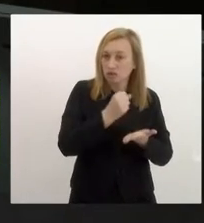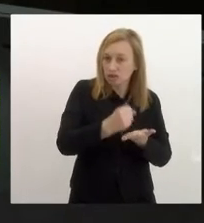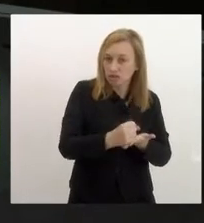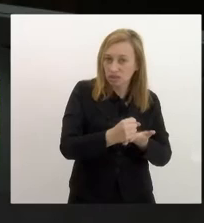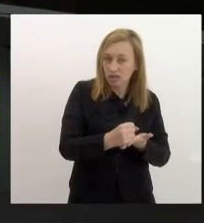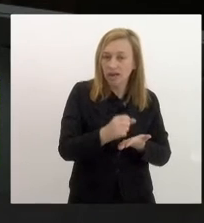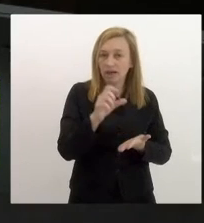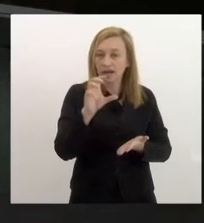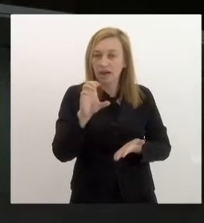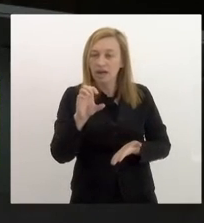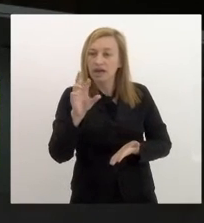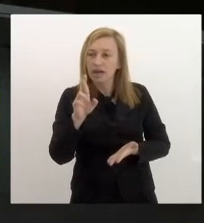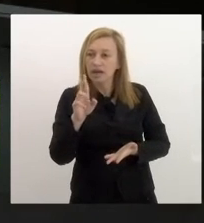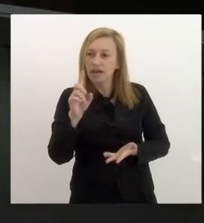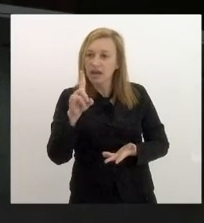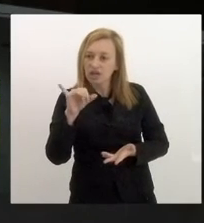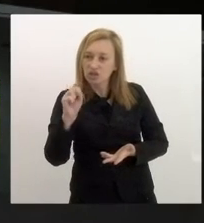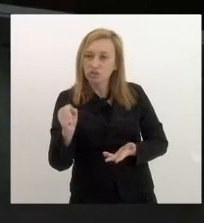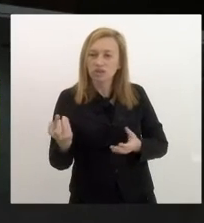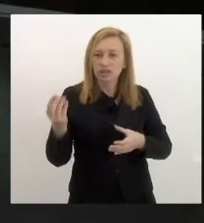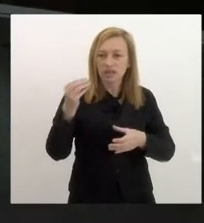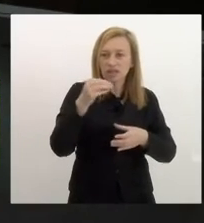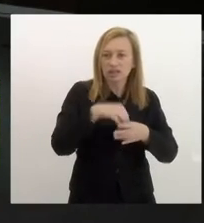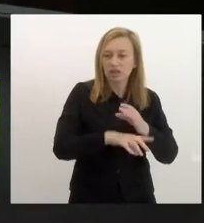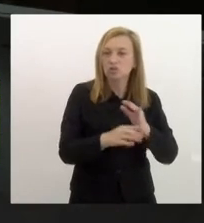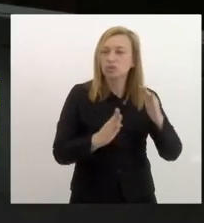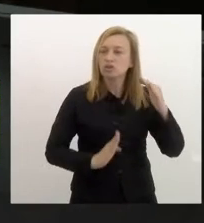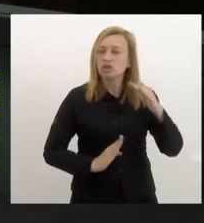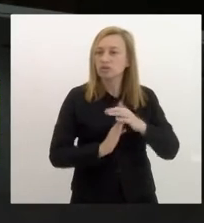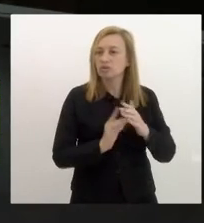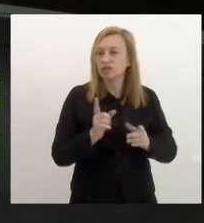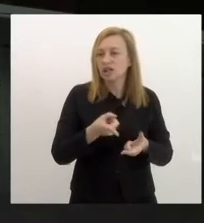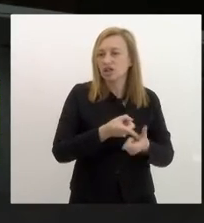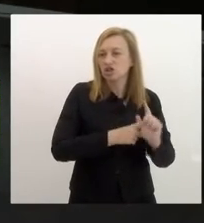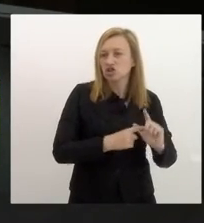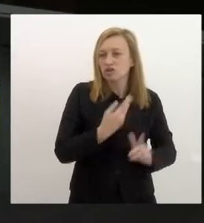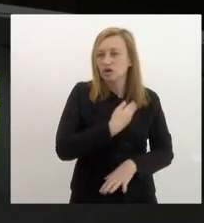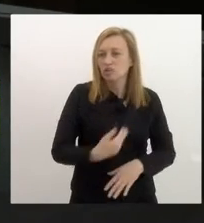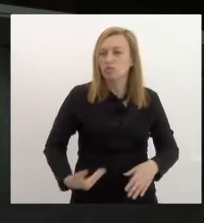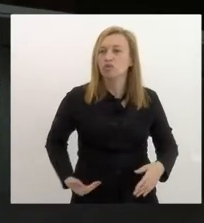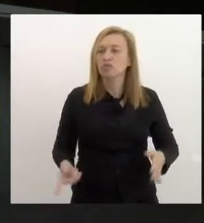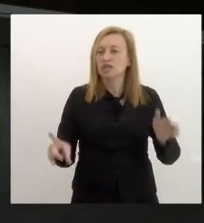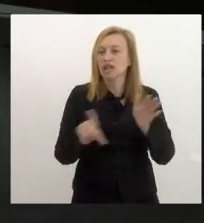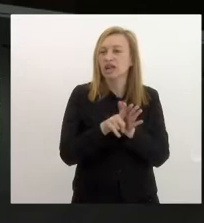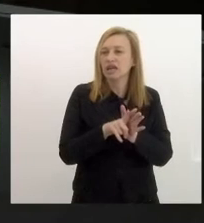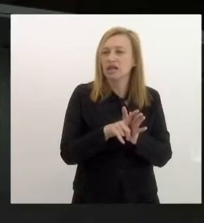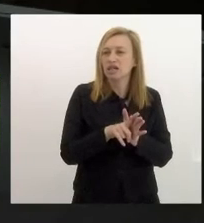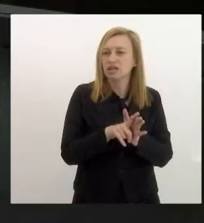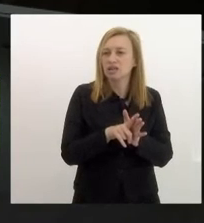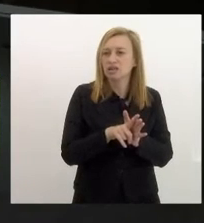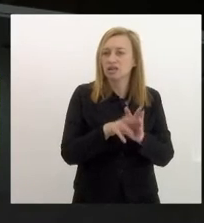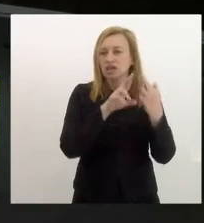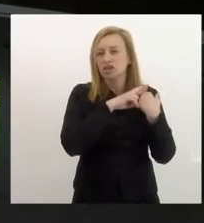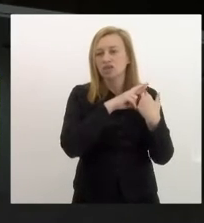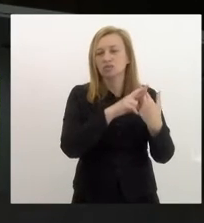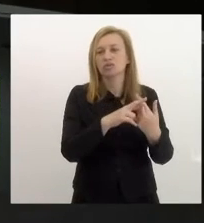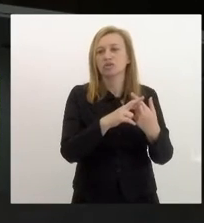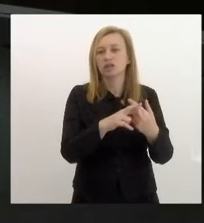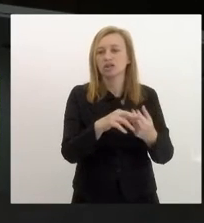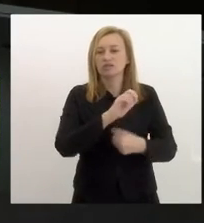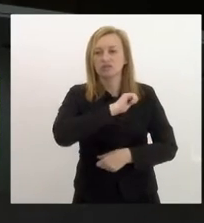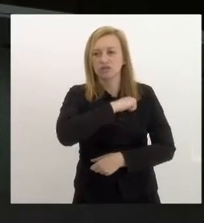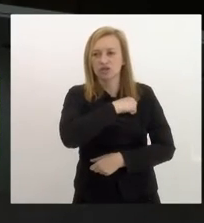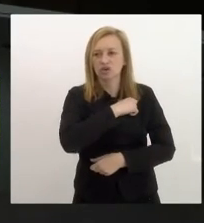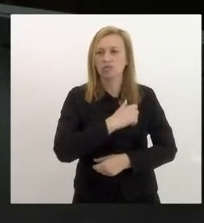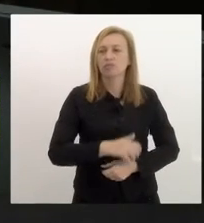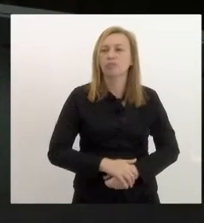operações de crédito quando estiver dentro do limite prudencial da dívida pública previsto na lei de responsabilidade fiscal